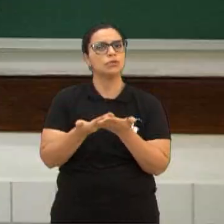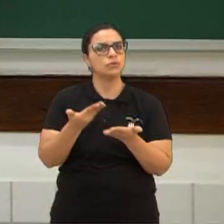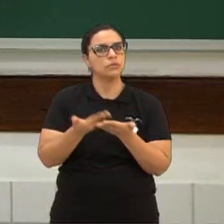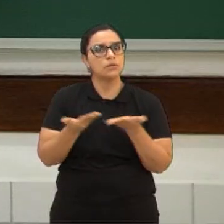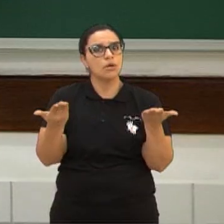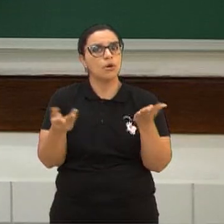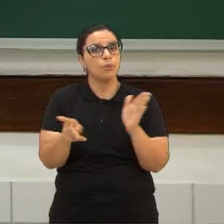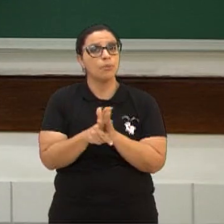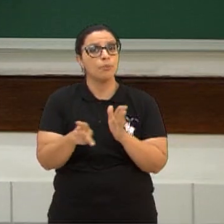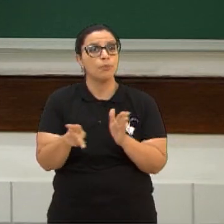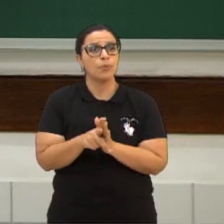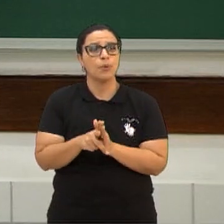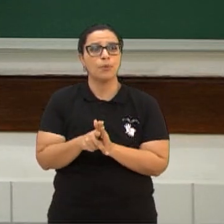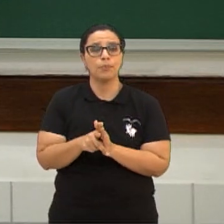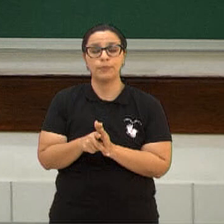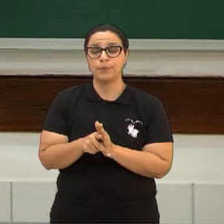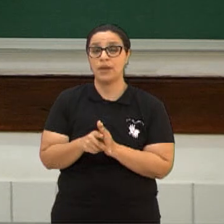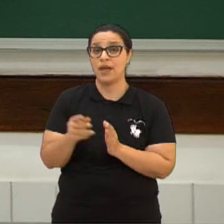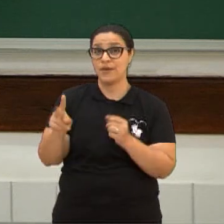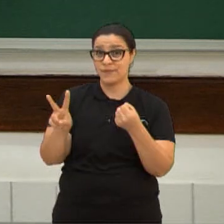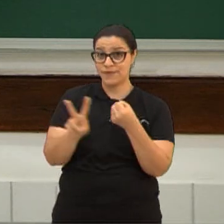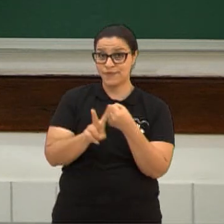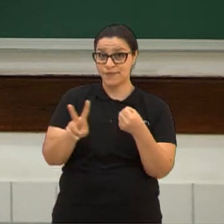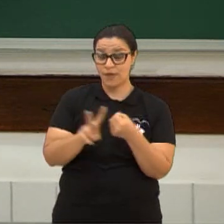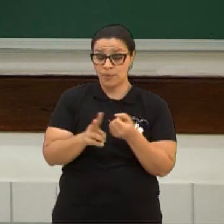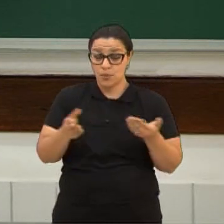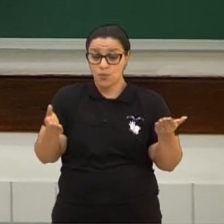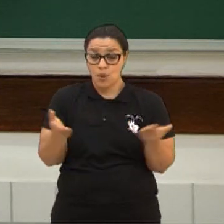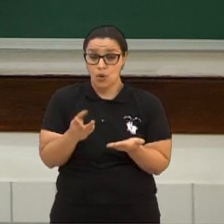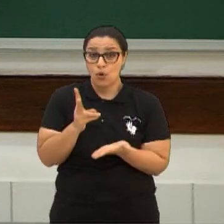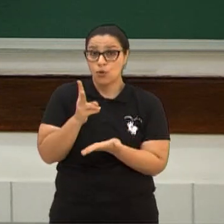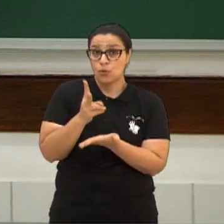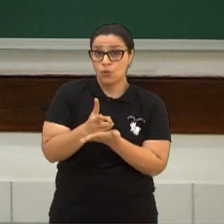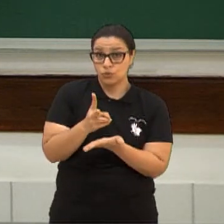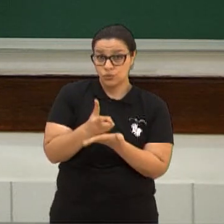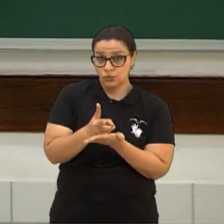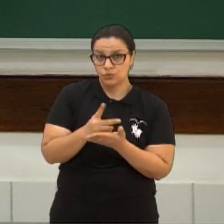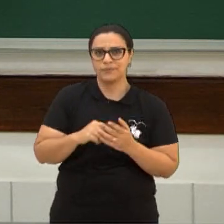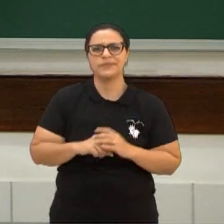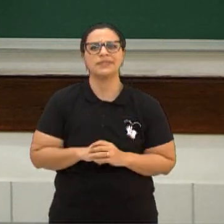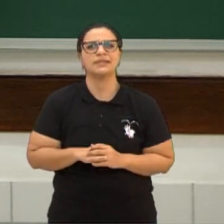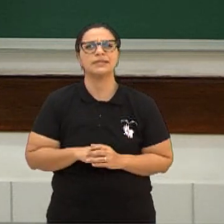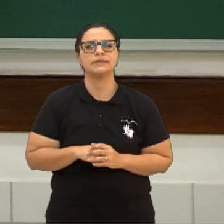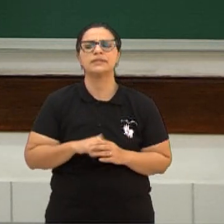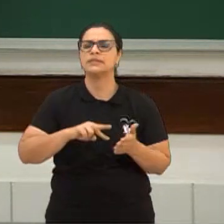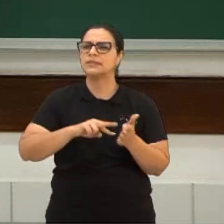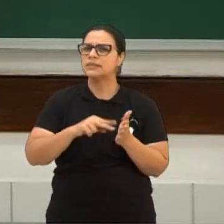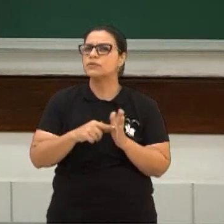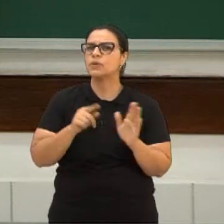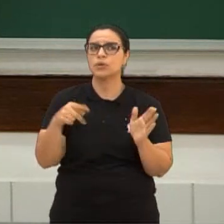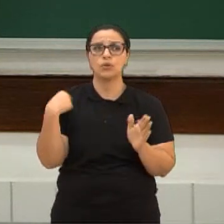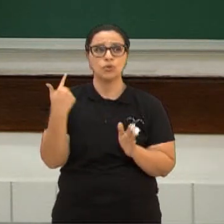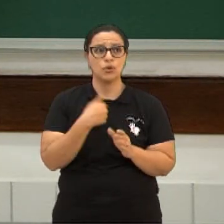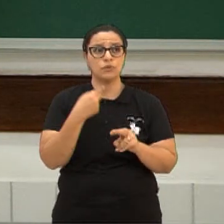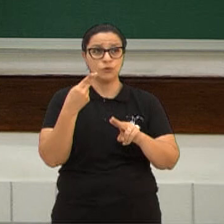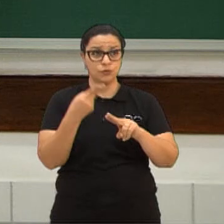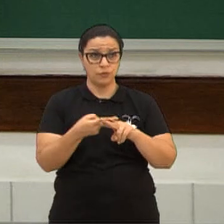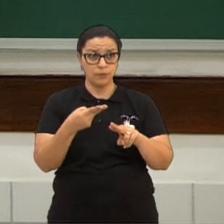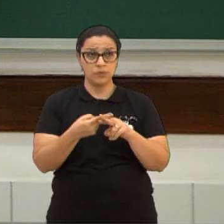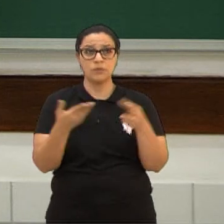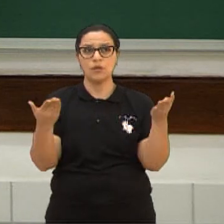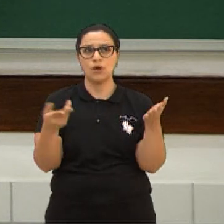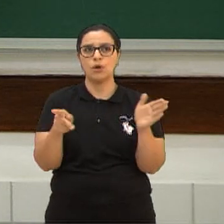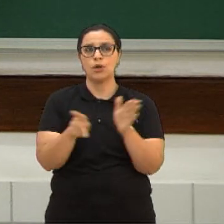então com o present continuous. O que significa o present continuous? É nós